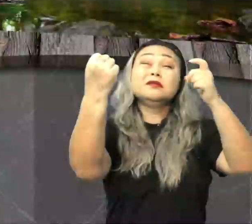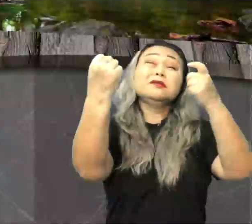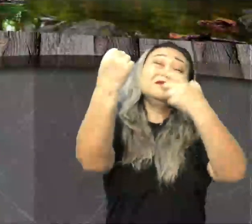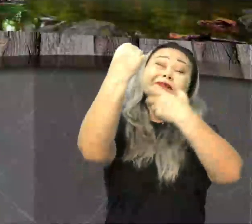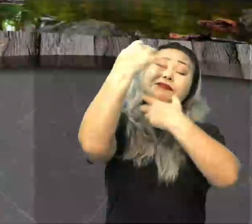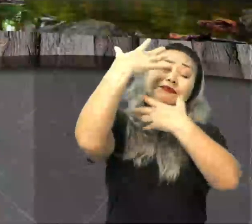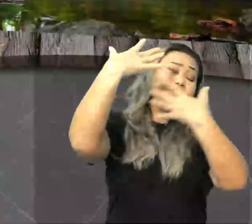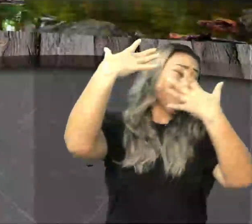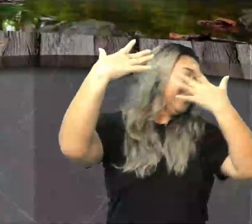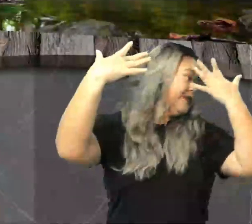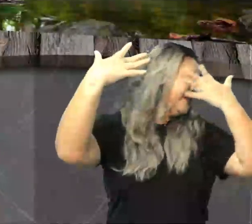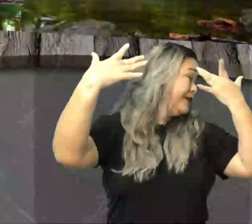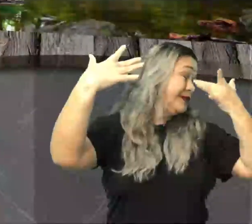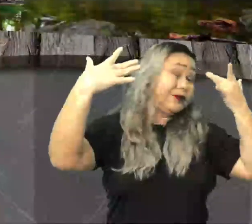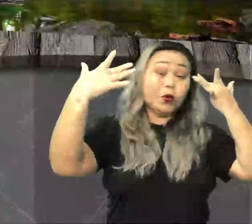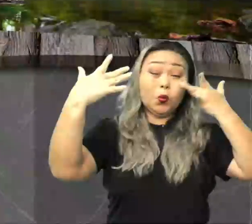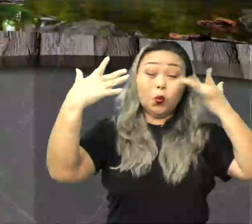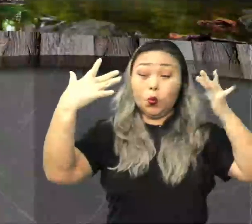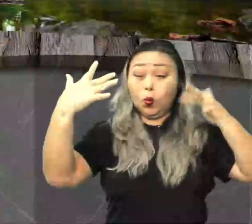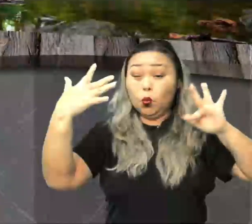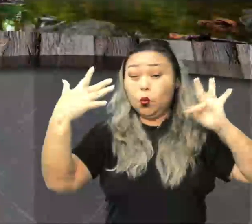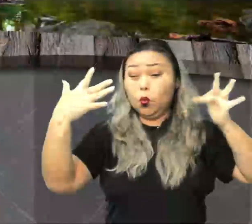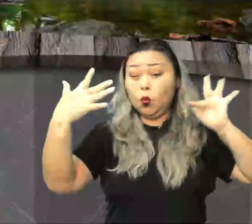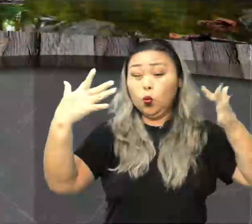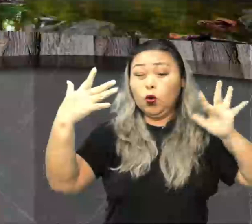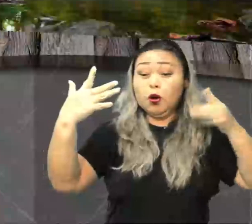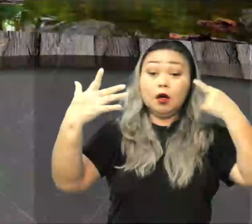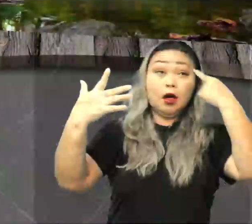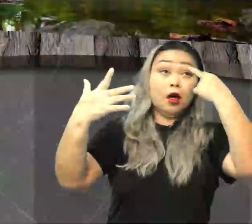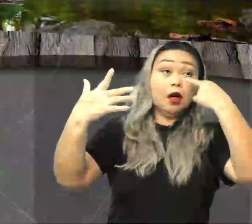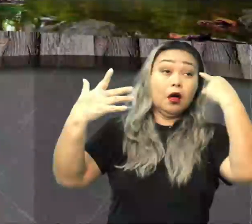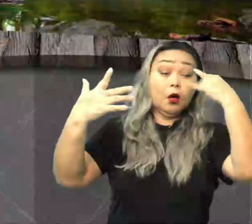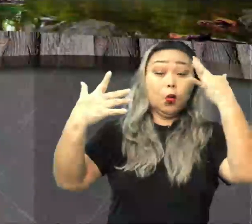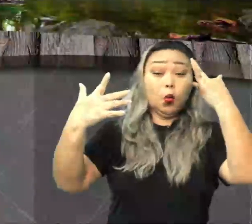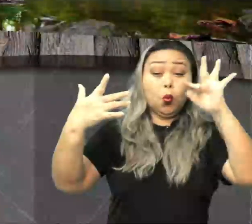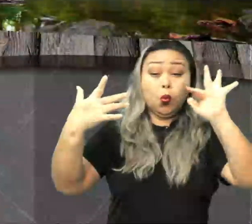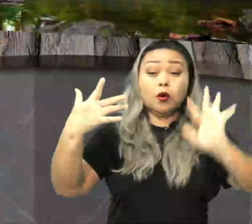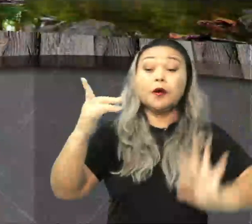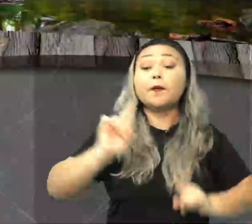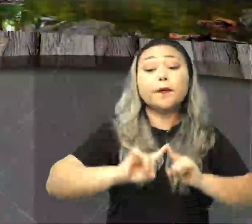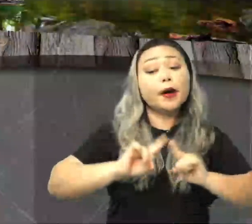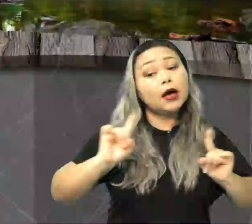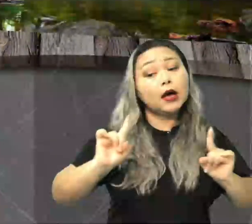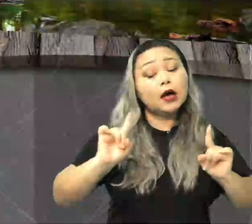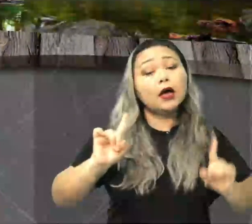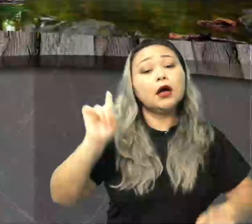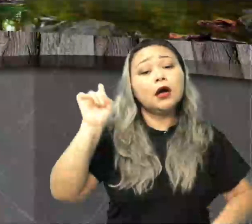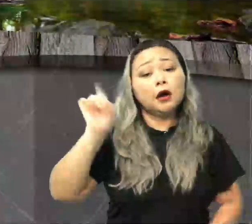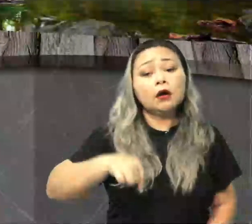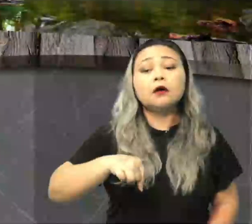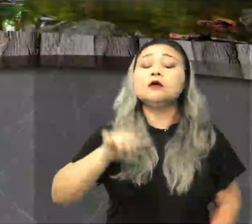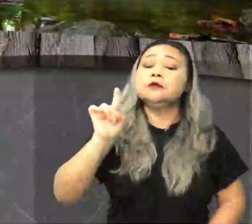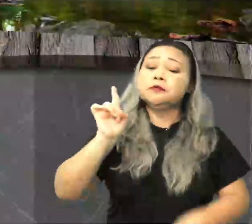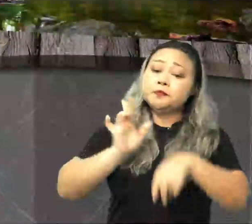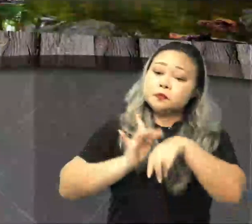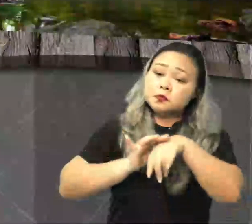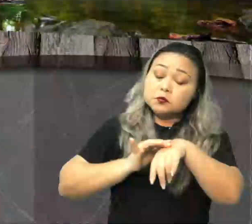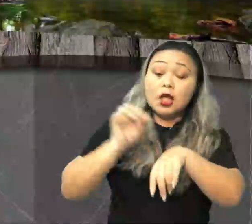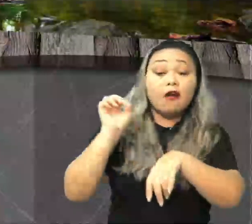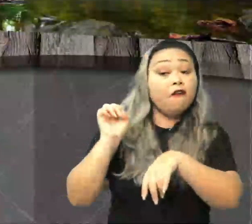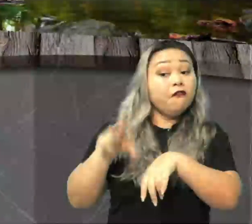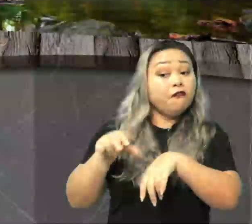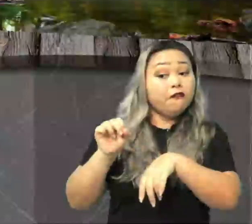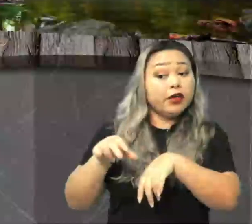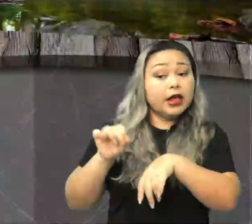claridade incomoda, arde, dói mesmo, chega a doer o globo ocular, né? Mas ela é uma doença viral,